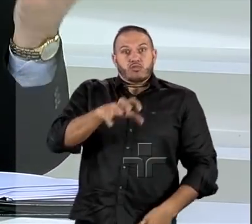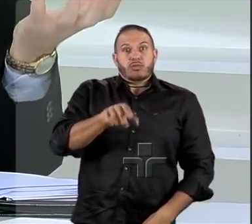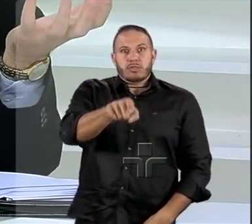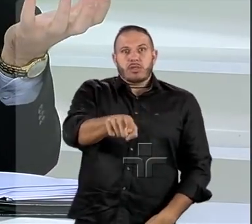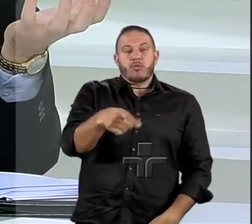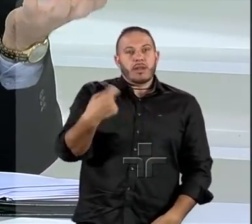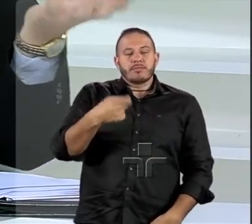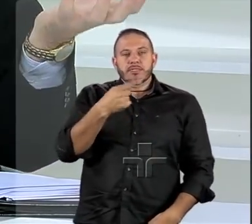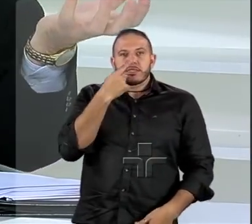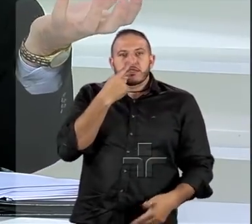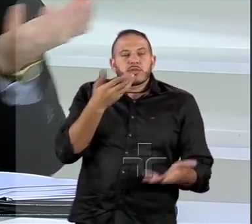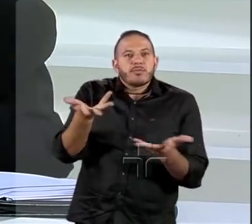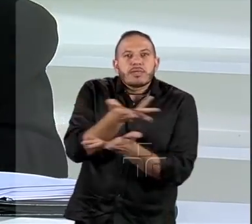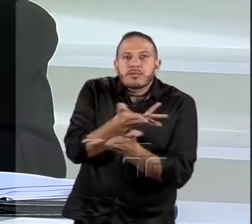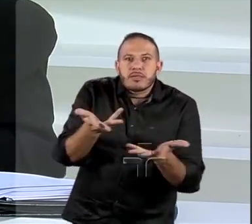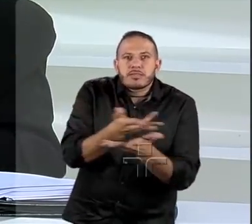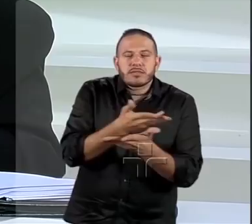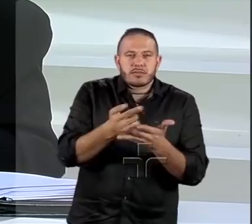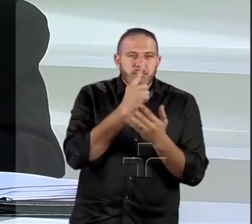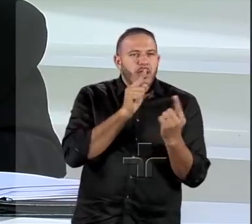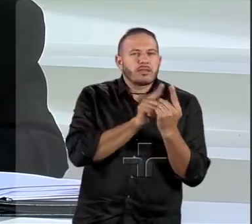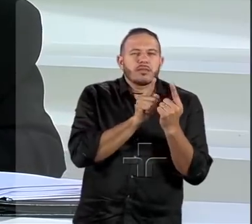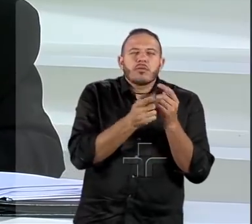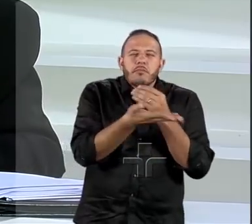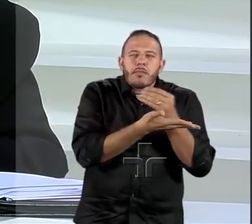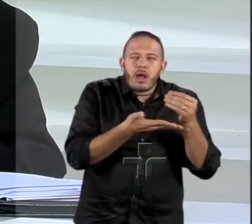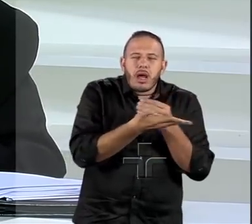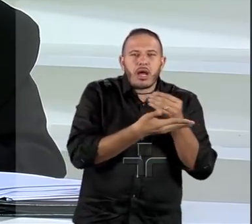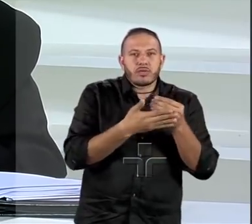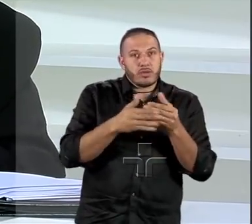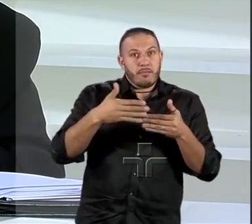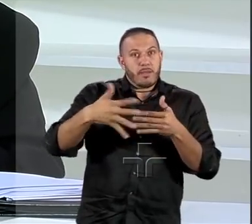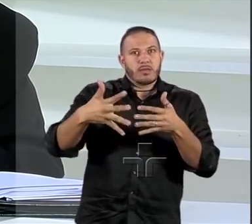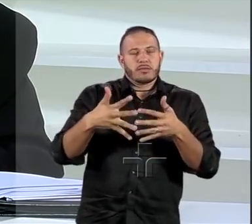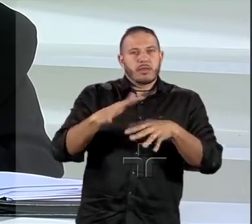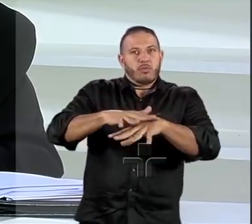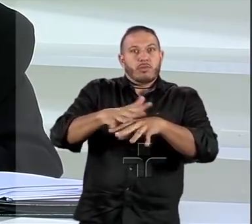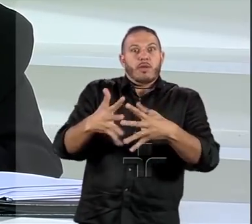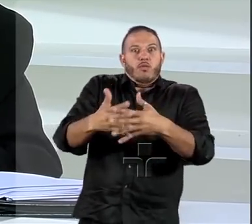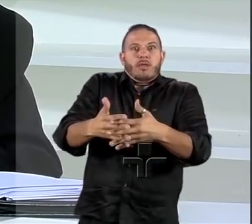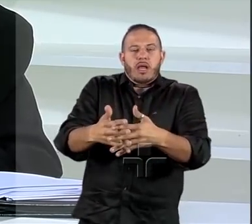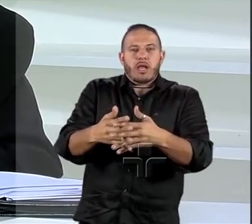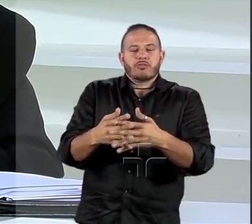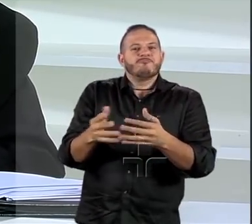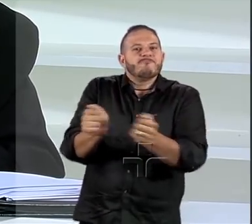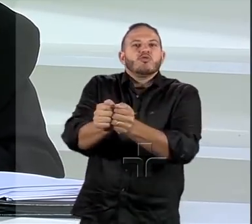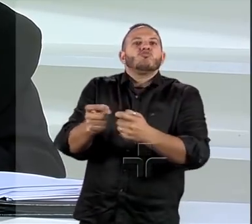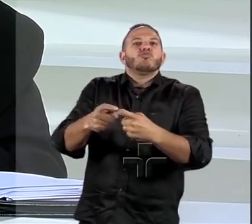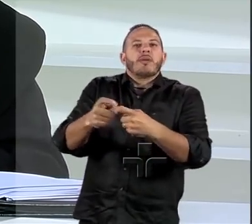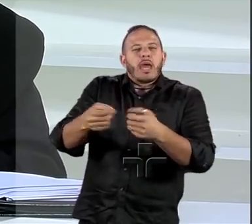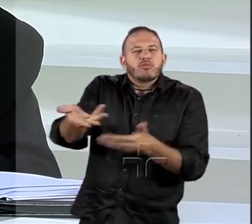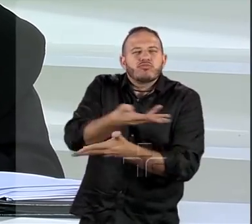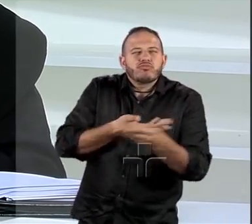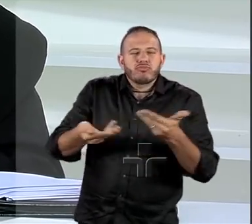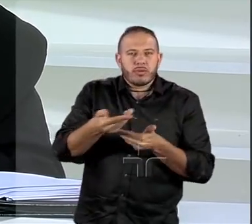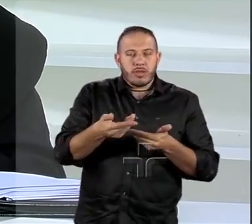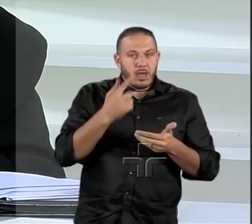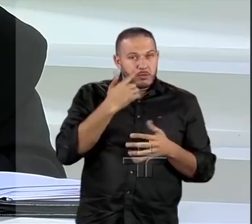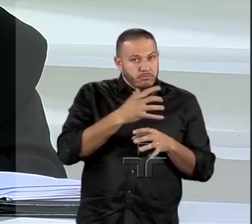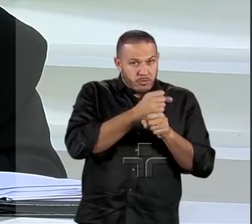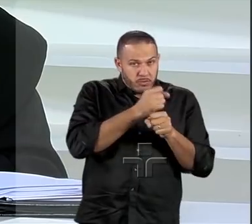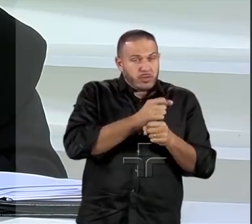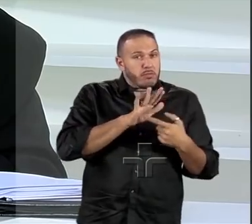uma interação entre a atenção básica e a média complexidade. Veja, os cálculos mostram que, se nós tivermos uma